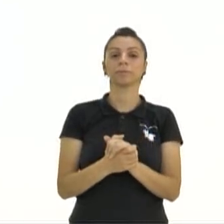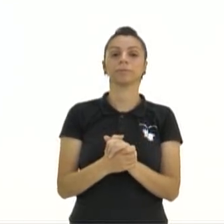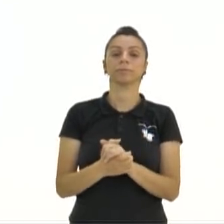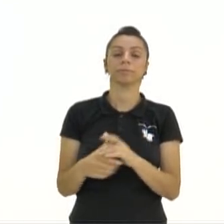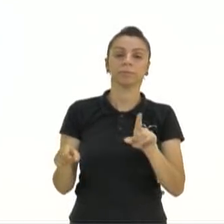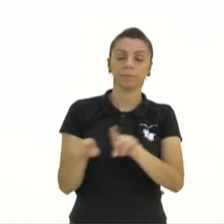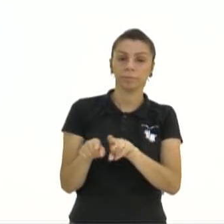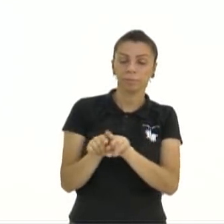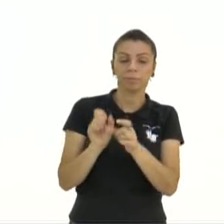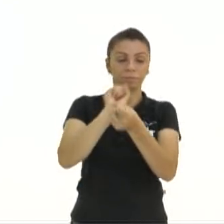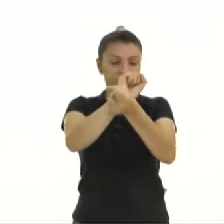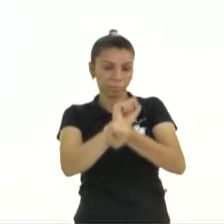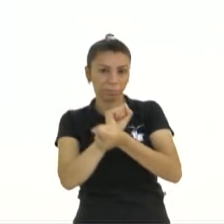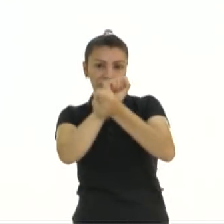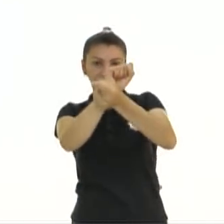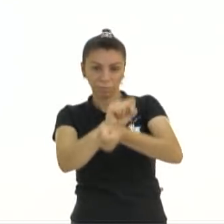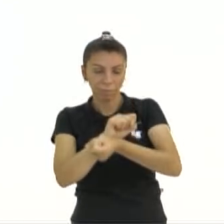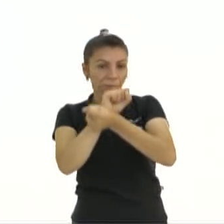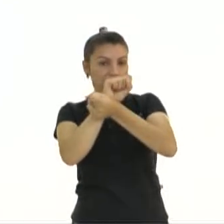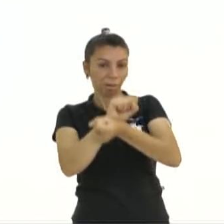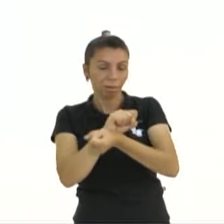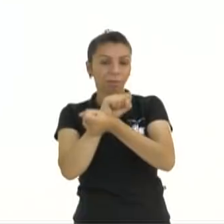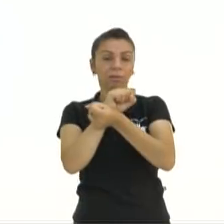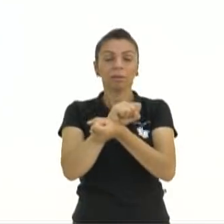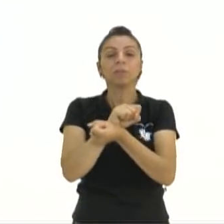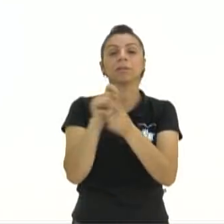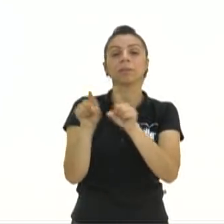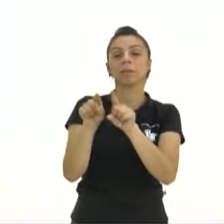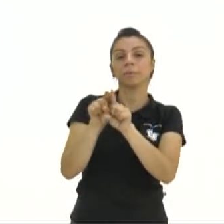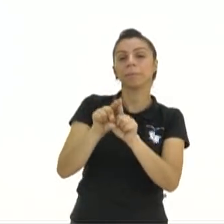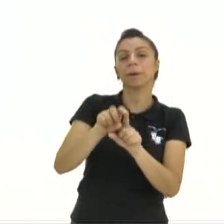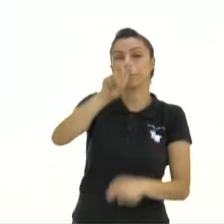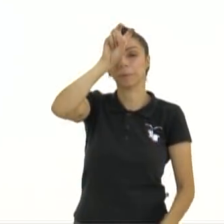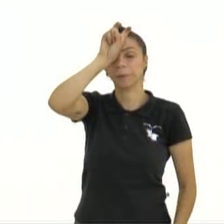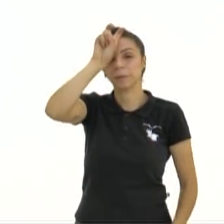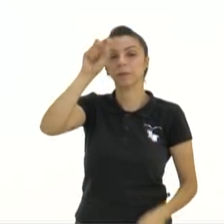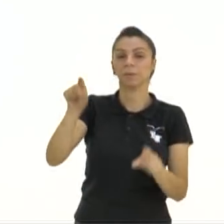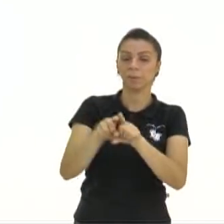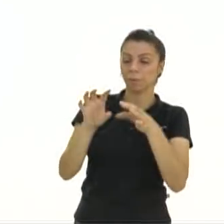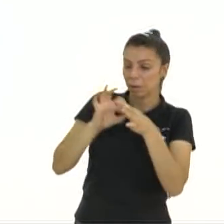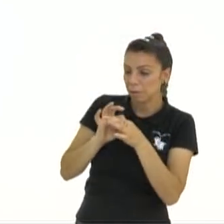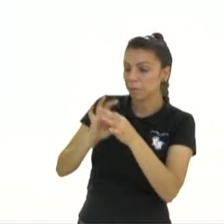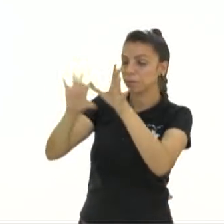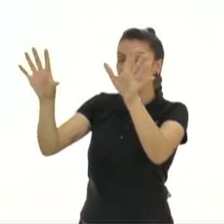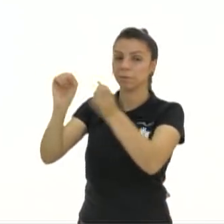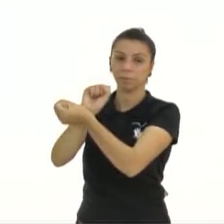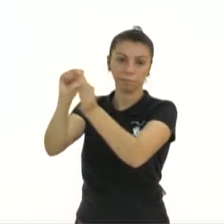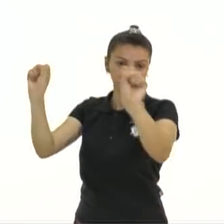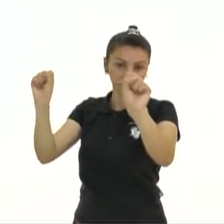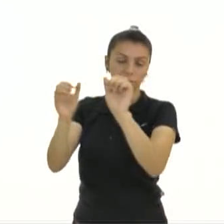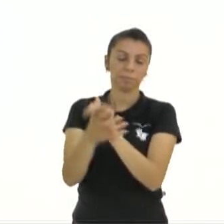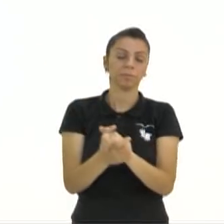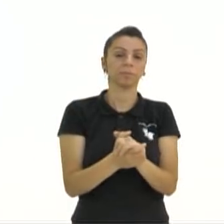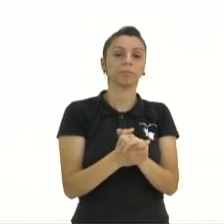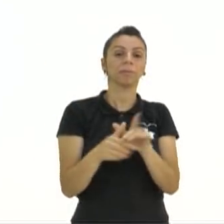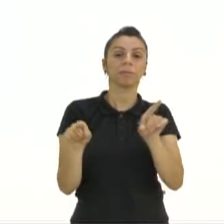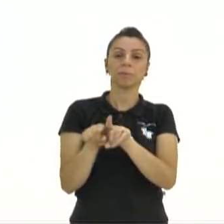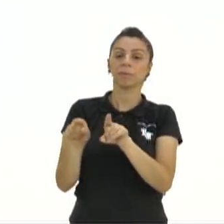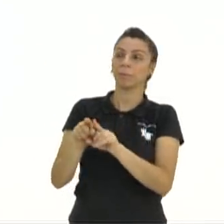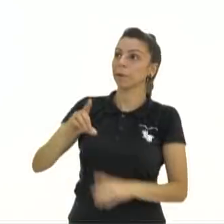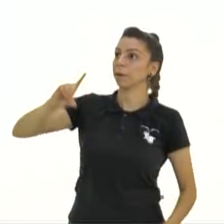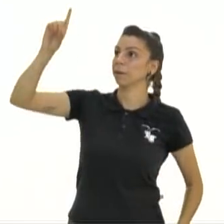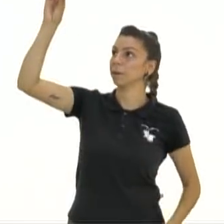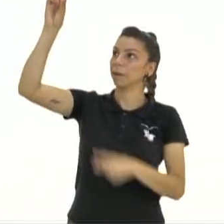da escravização dos israelitas no Egito e sua libertação, do recebimento dos mandamentos de Deus no Monte